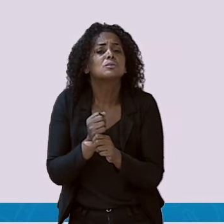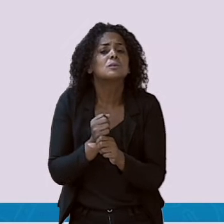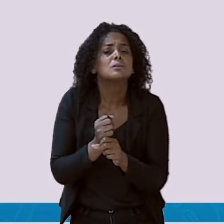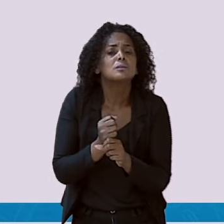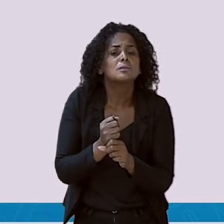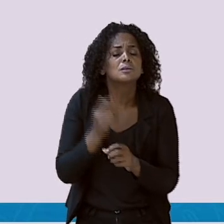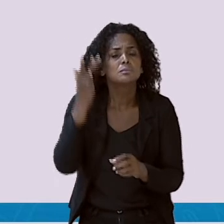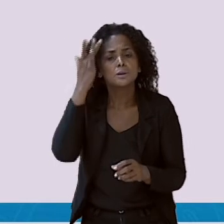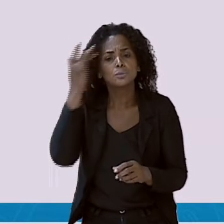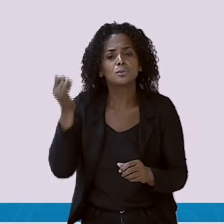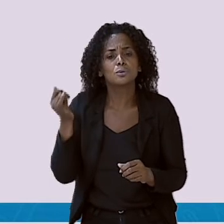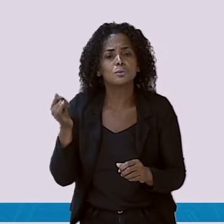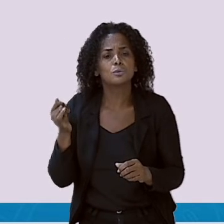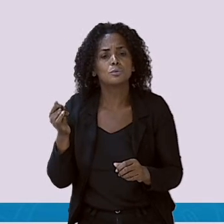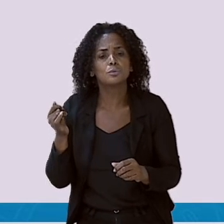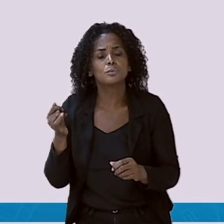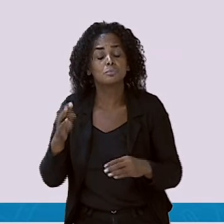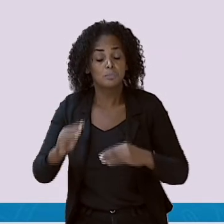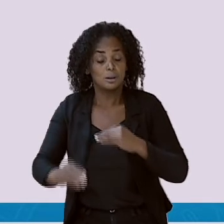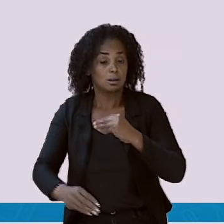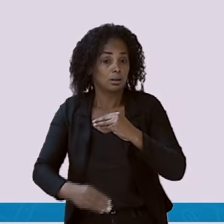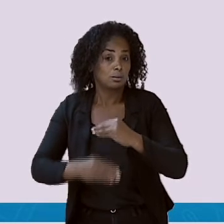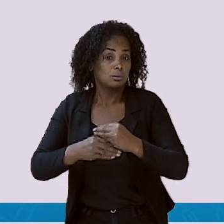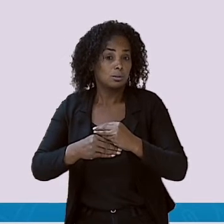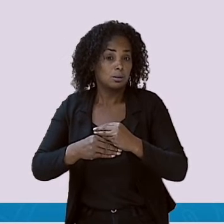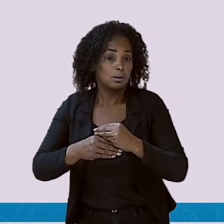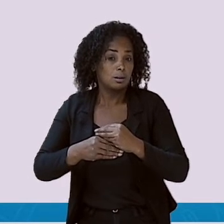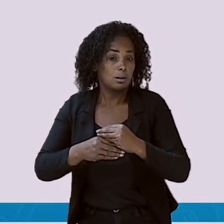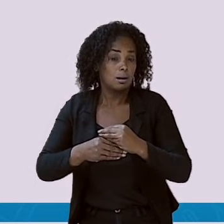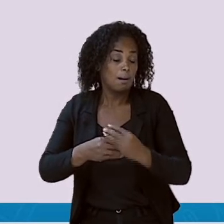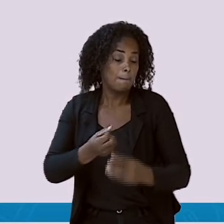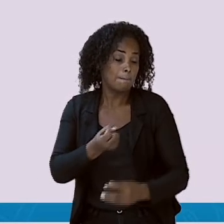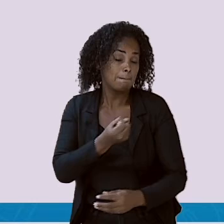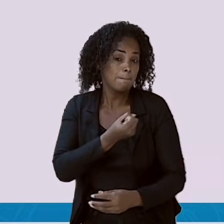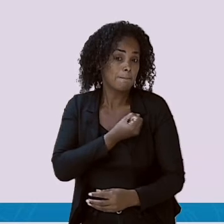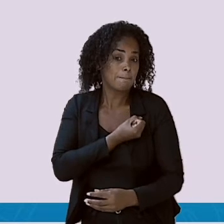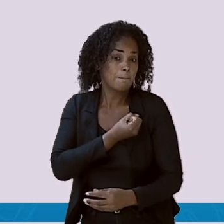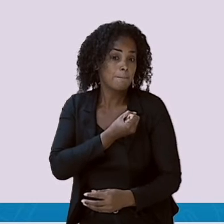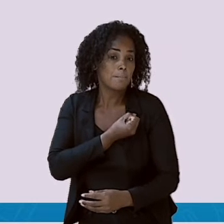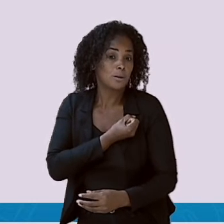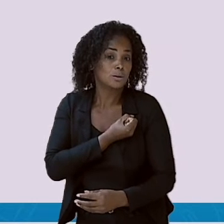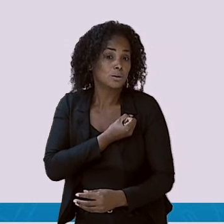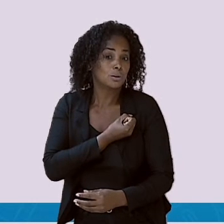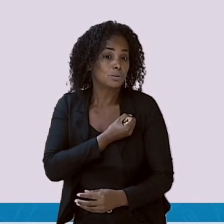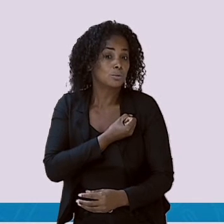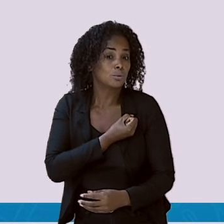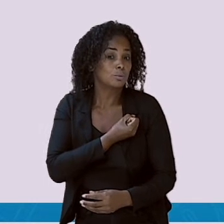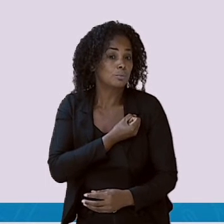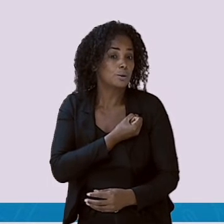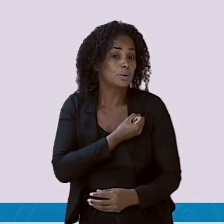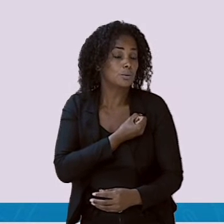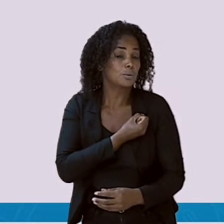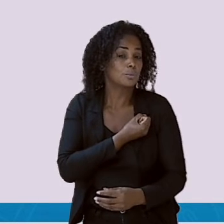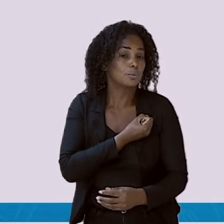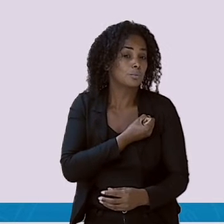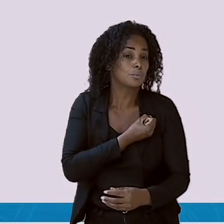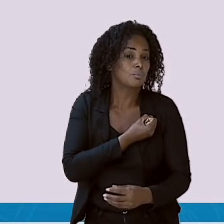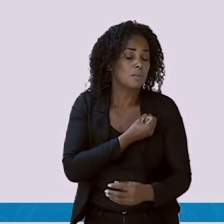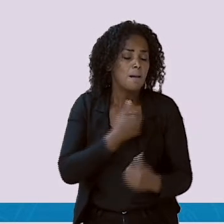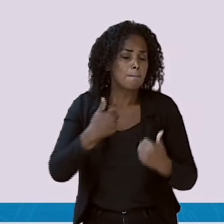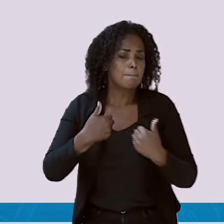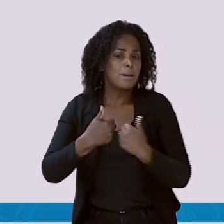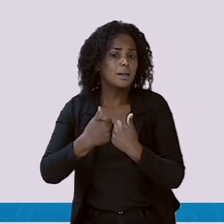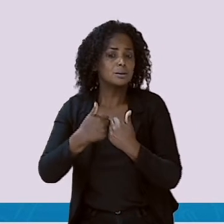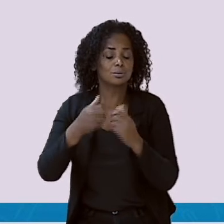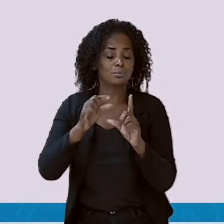8.643. Arredonde este número para a casa da centena mais próxima. Então,